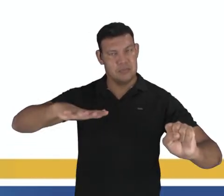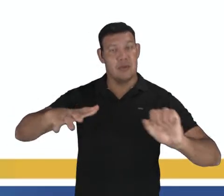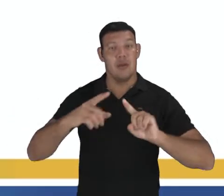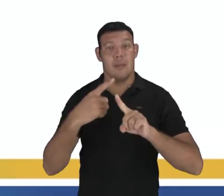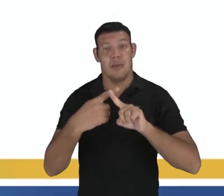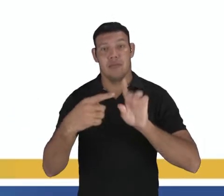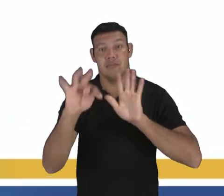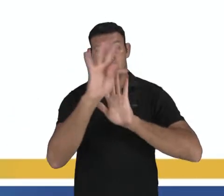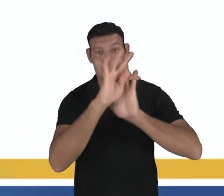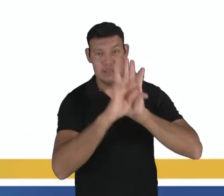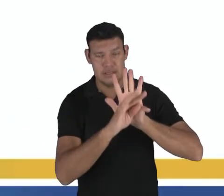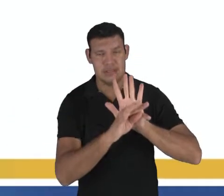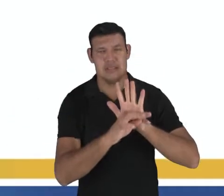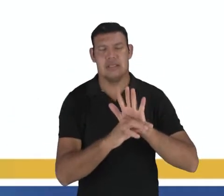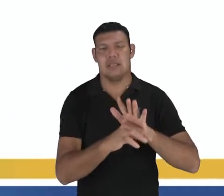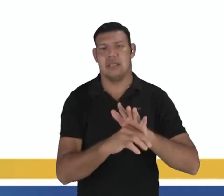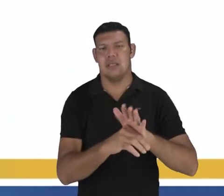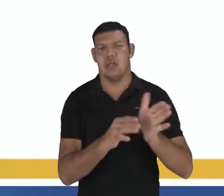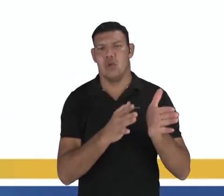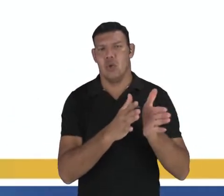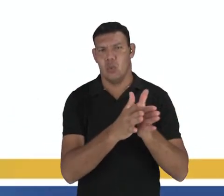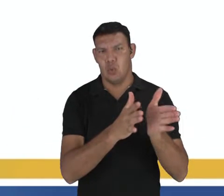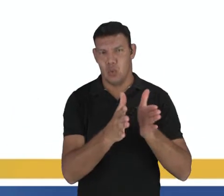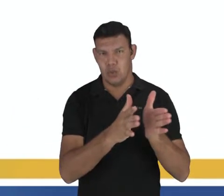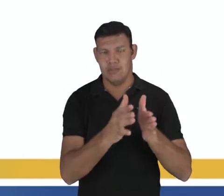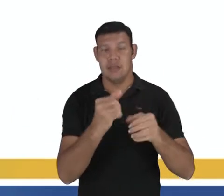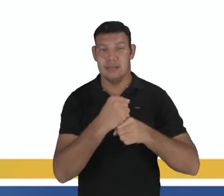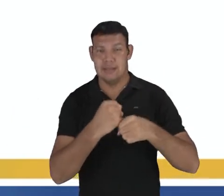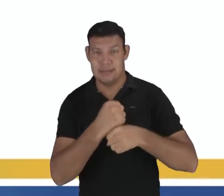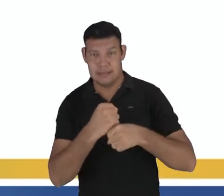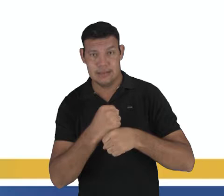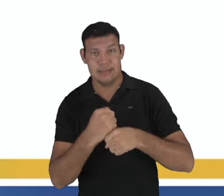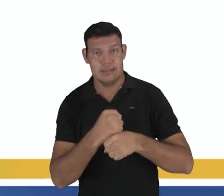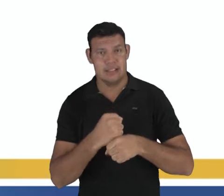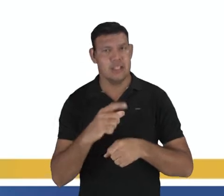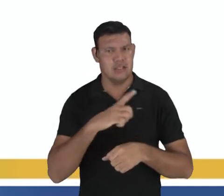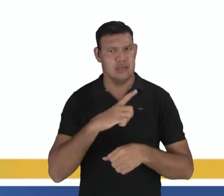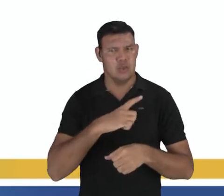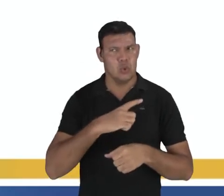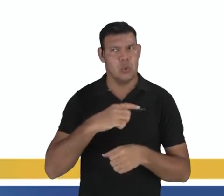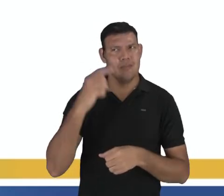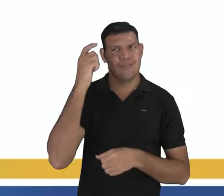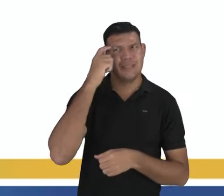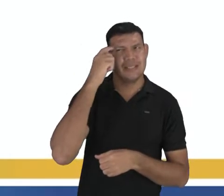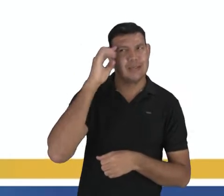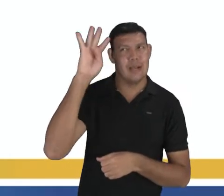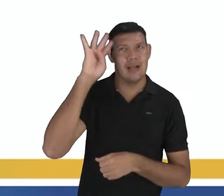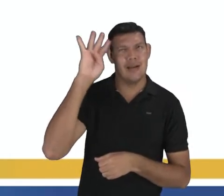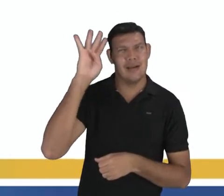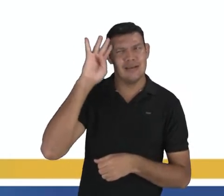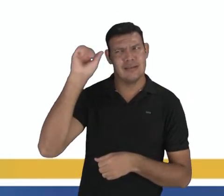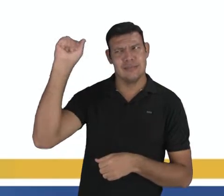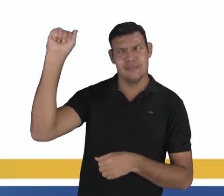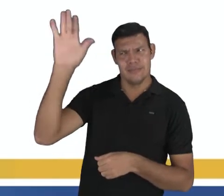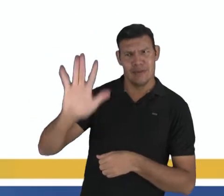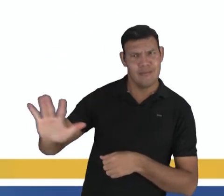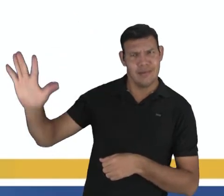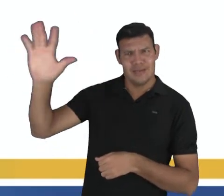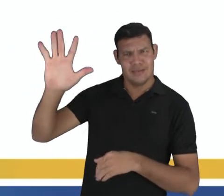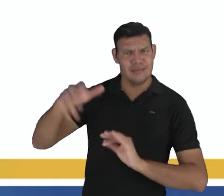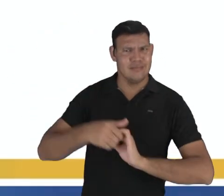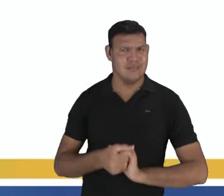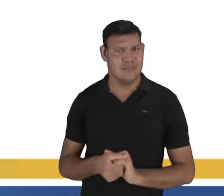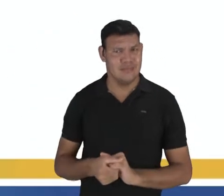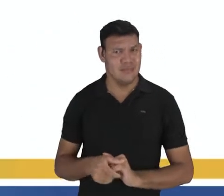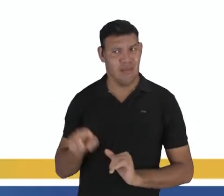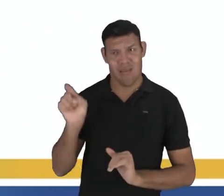Porque durante muito tempo, e eu digo para vocês, ainda tem pessoas que têm essa mentalidade, que fala da África como